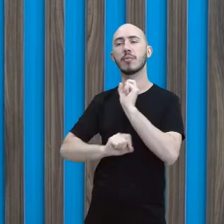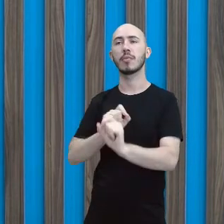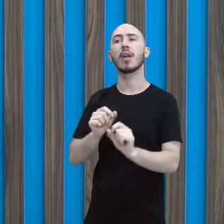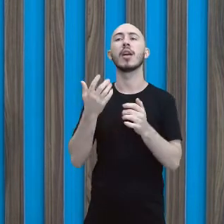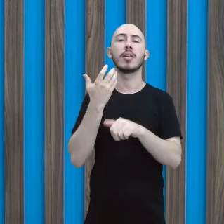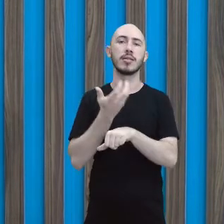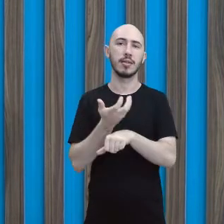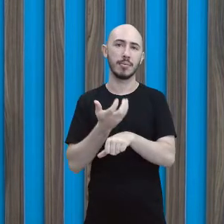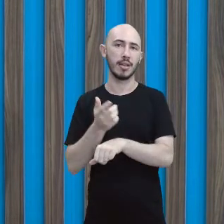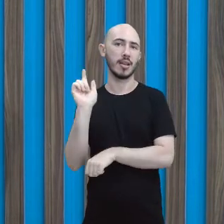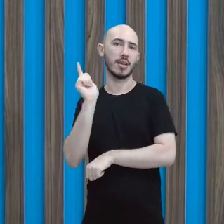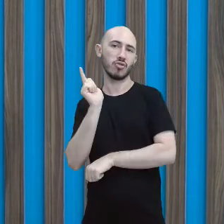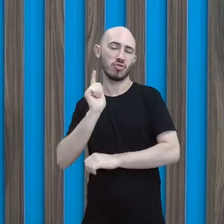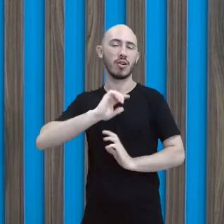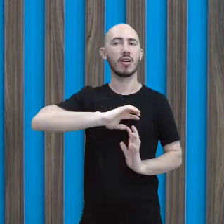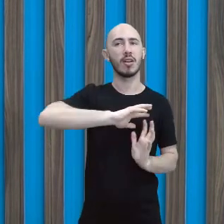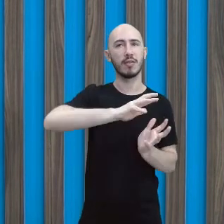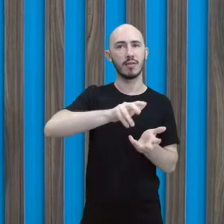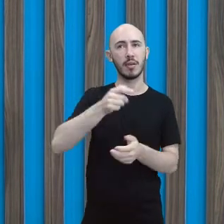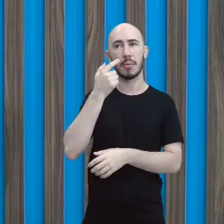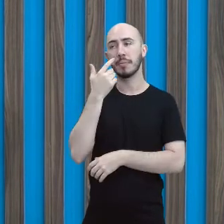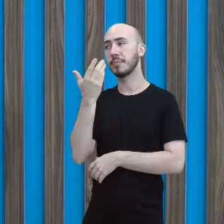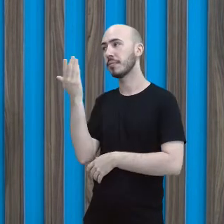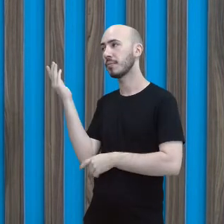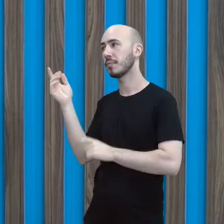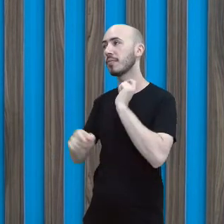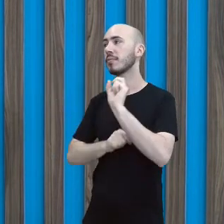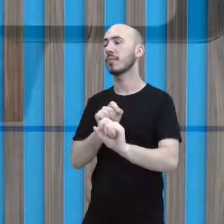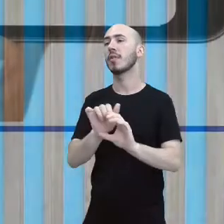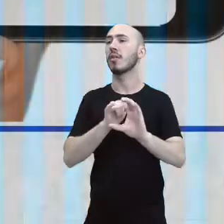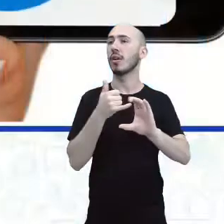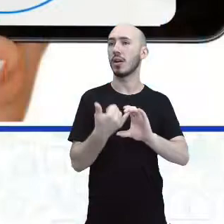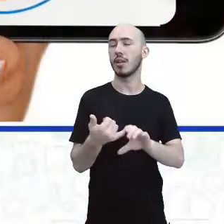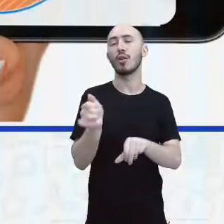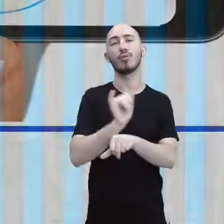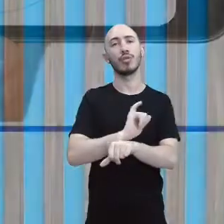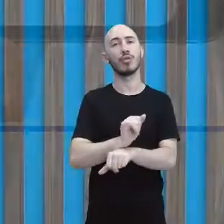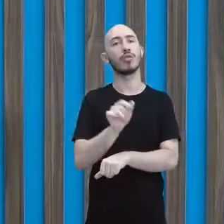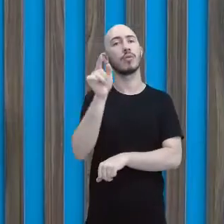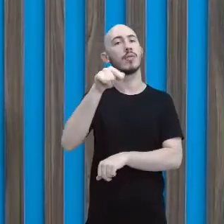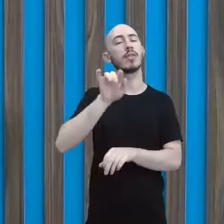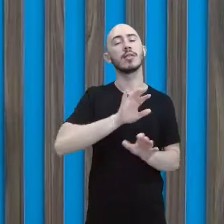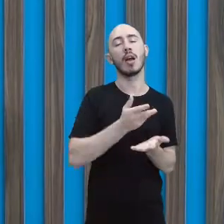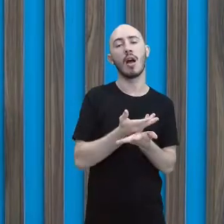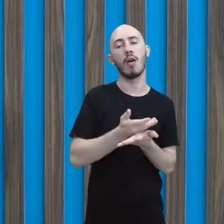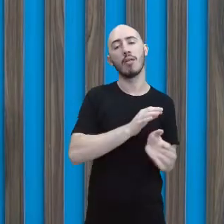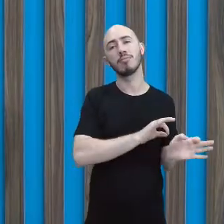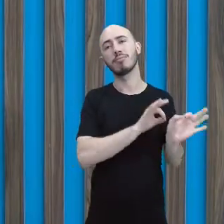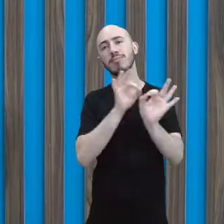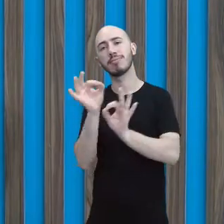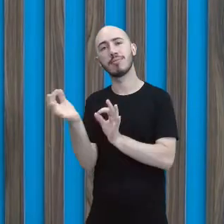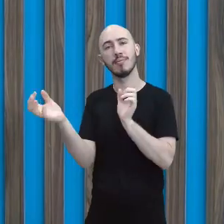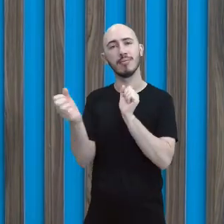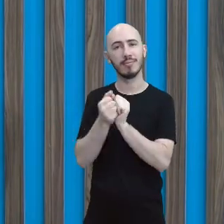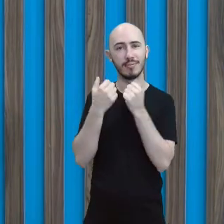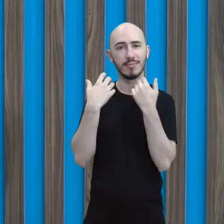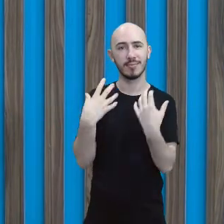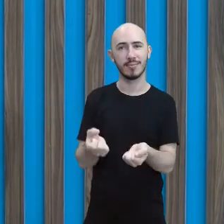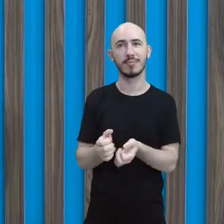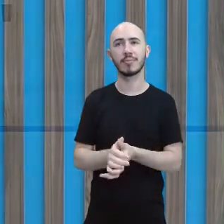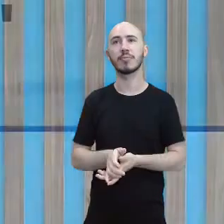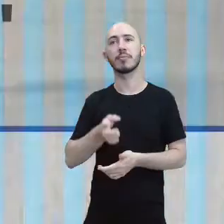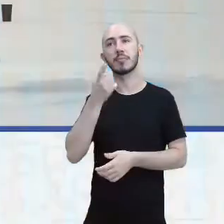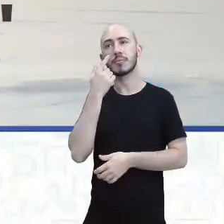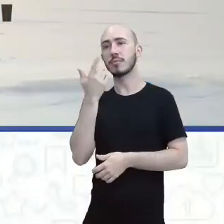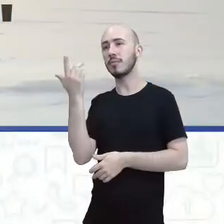Geografia. Vamos embora aqui, ó. Mais um slide, ó. O canal no YouTube, para vocês acompanharem lá. Chega junto. E aqui